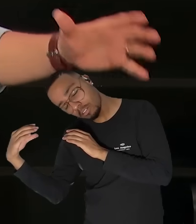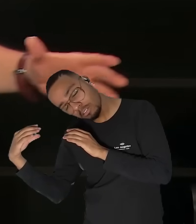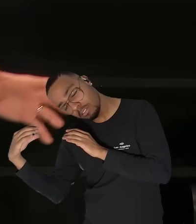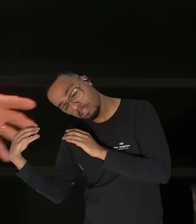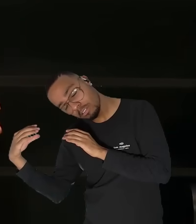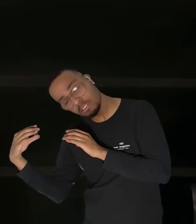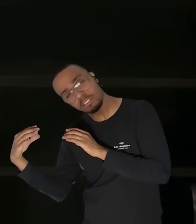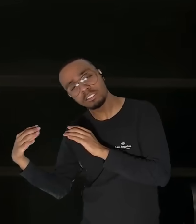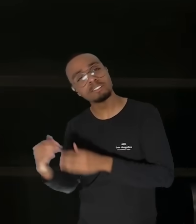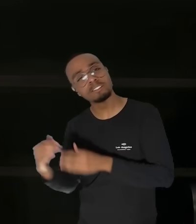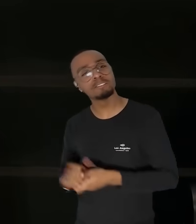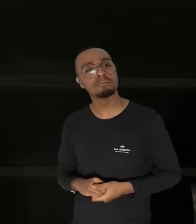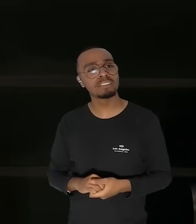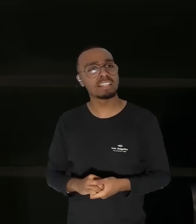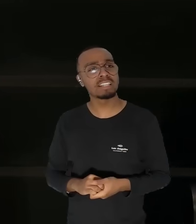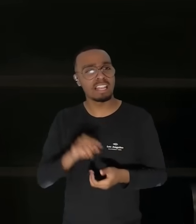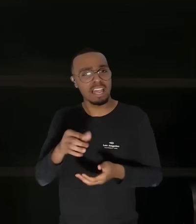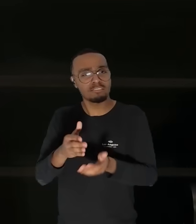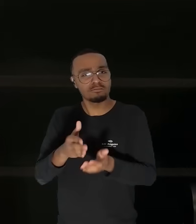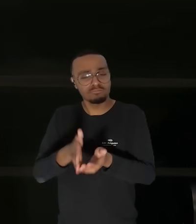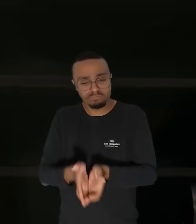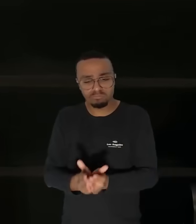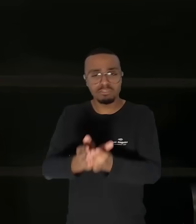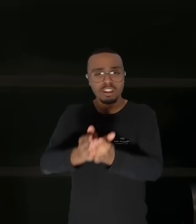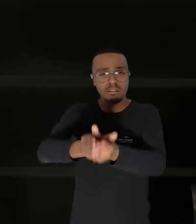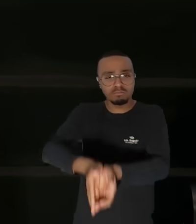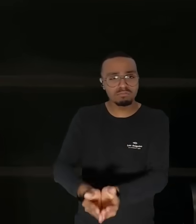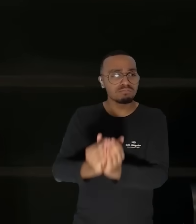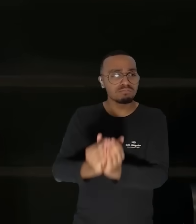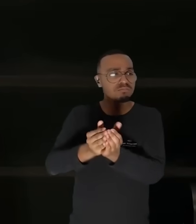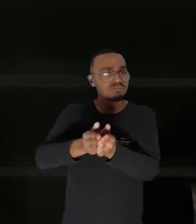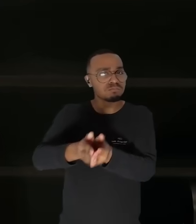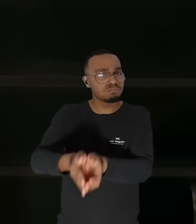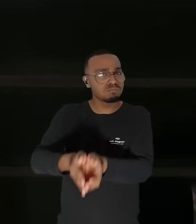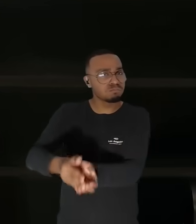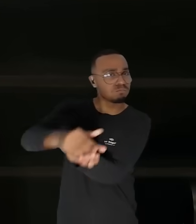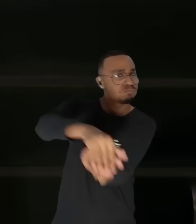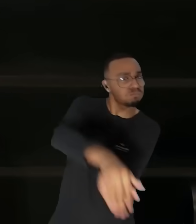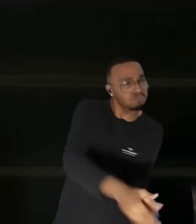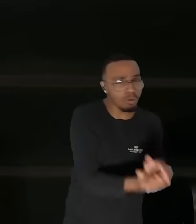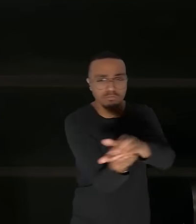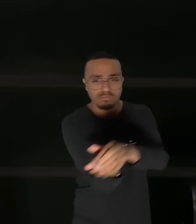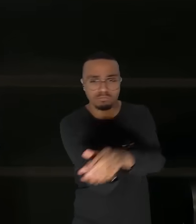há pescadores experientes, o vento sopra, as tempestades vêm.